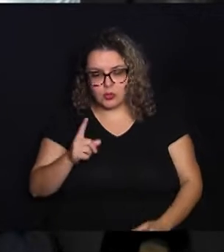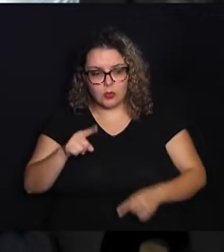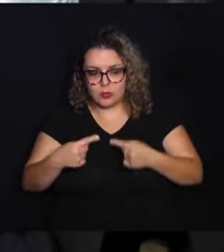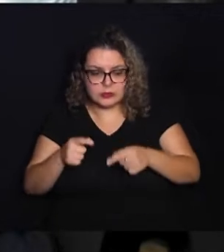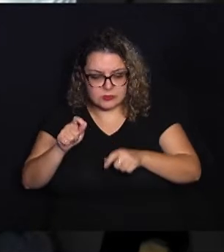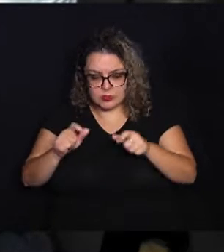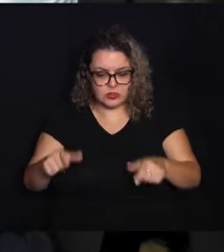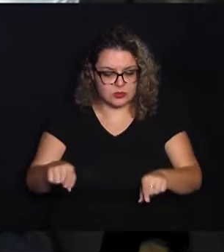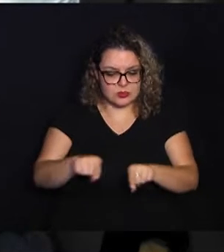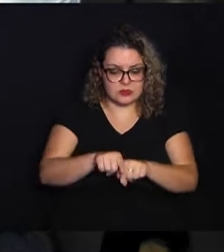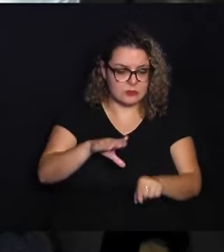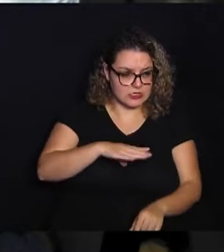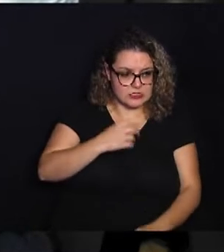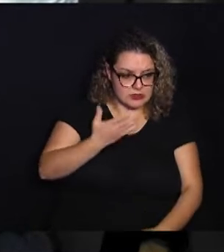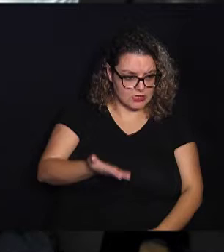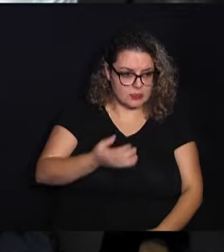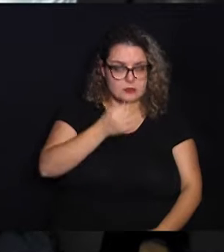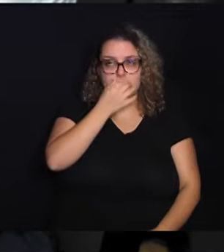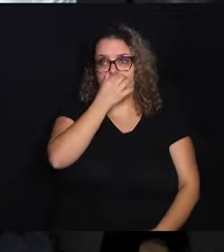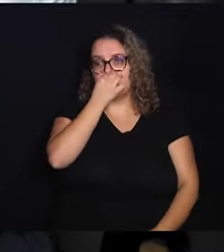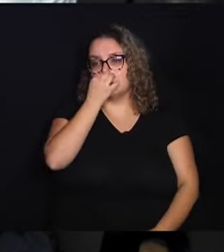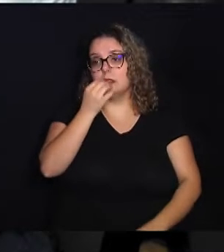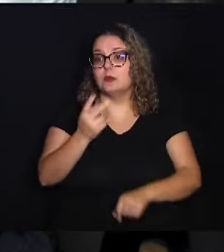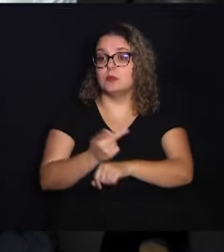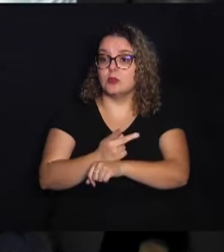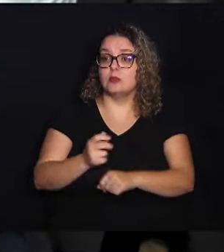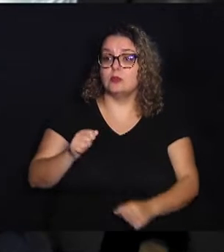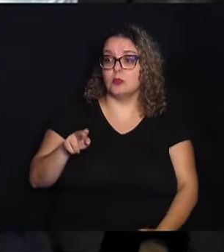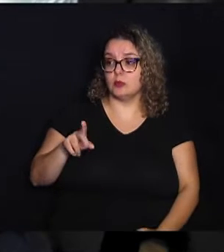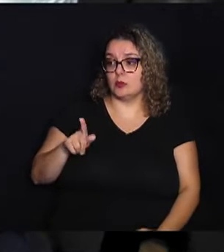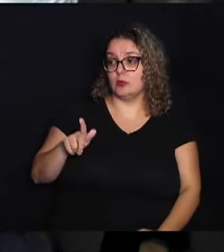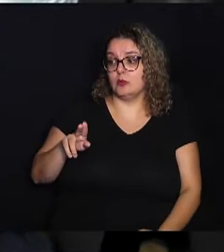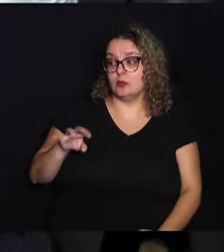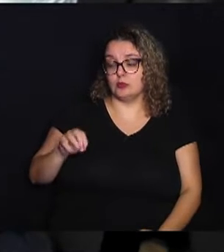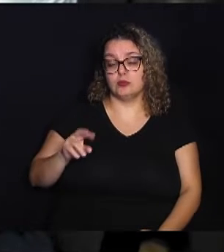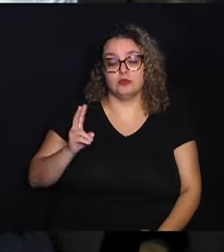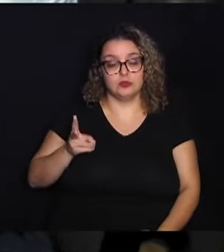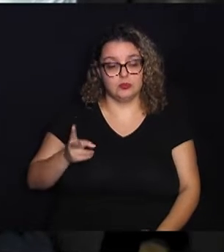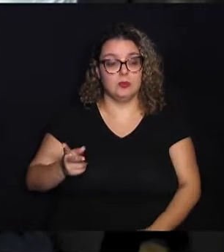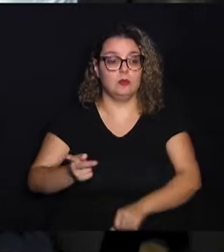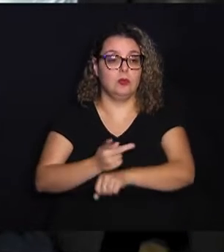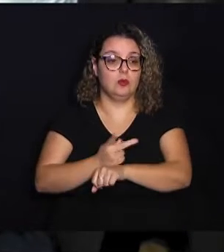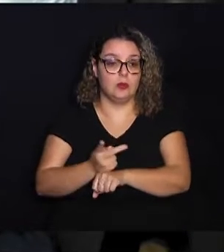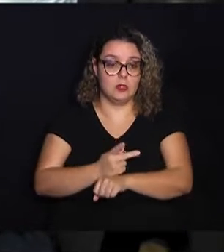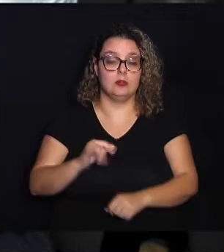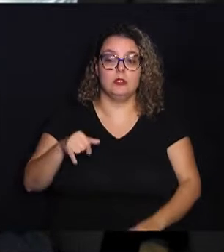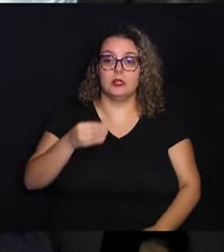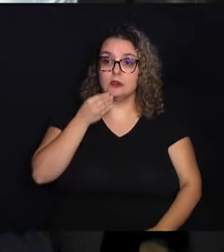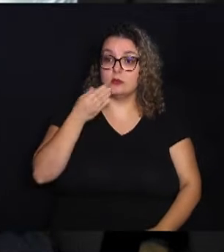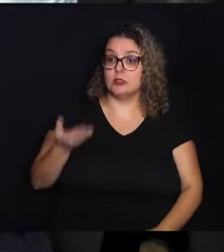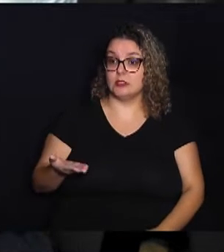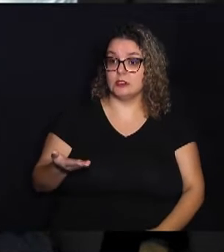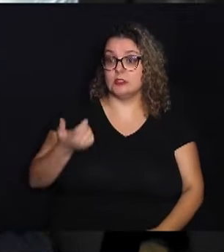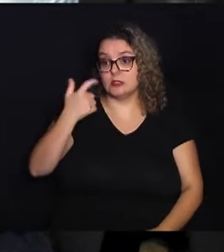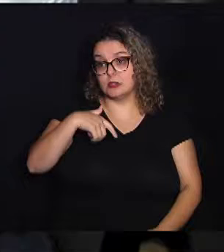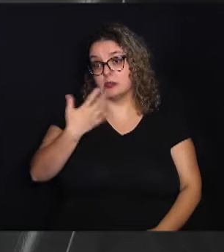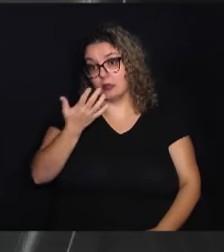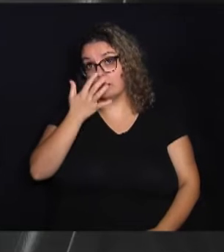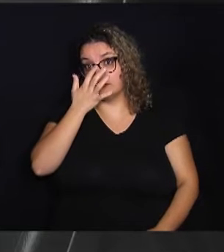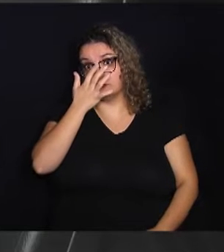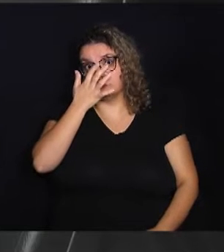da cidade também. Procurei muito o Augusto naquela oportunidade, e eu acabei